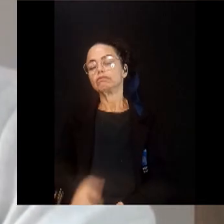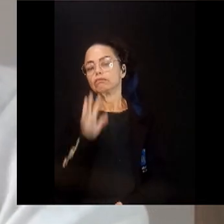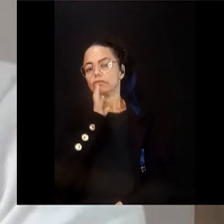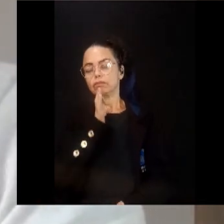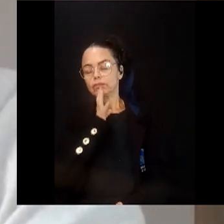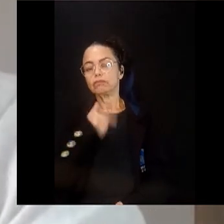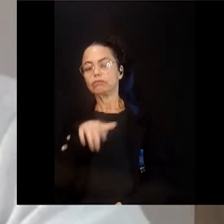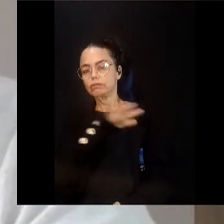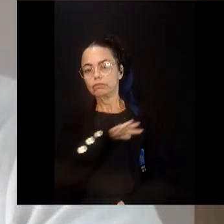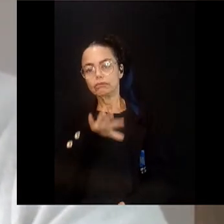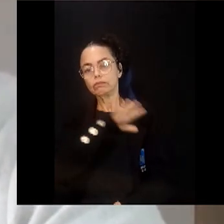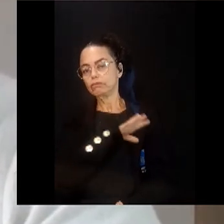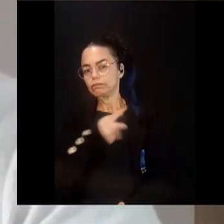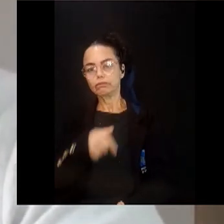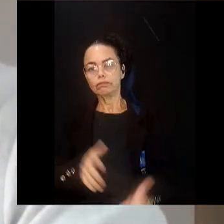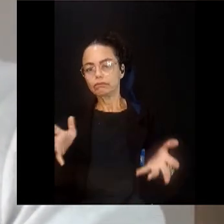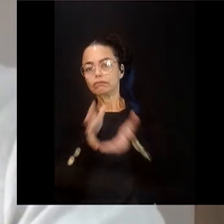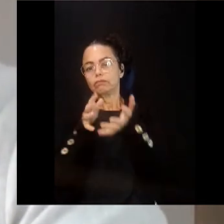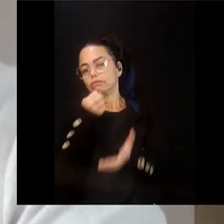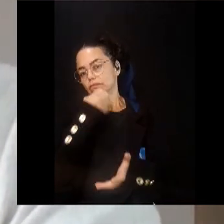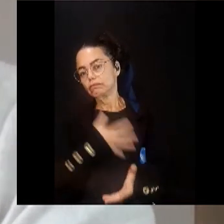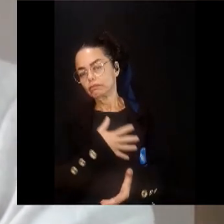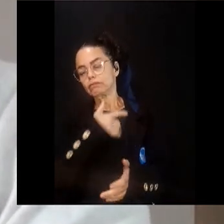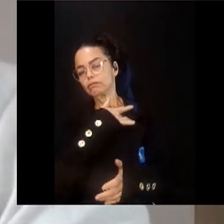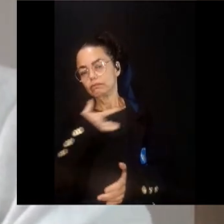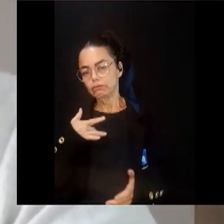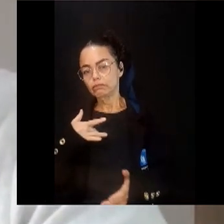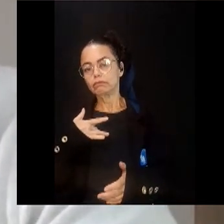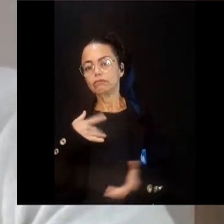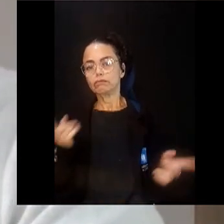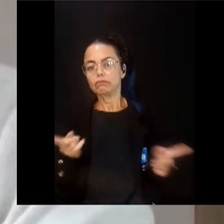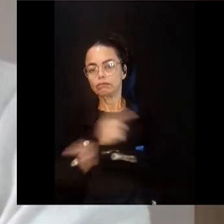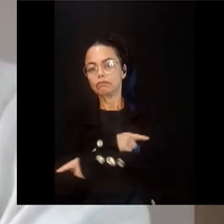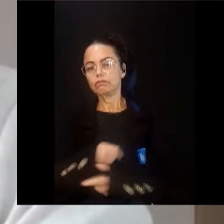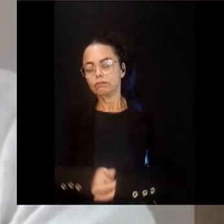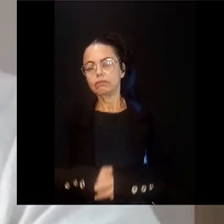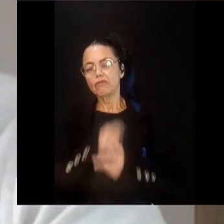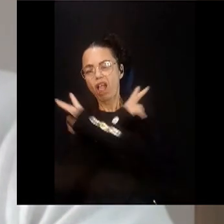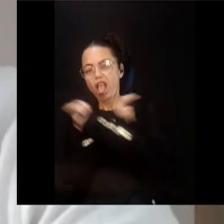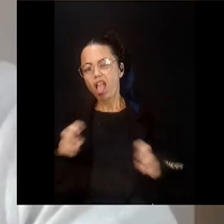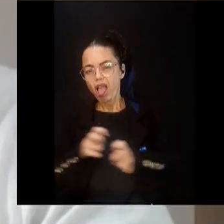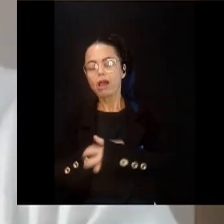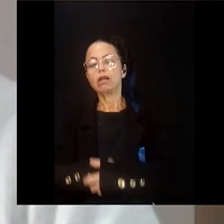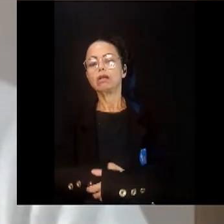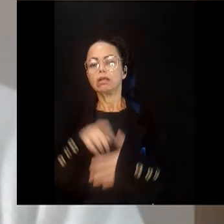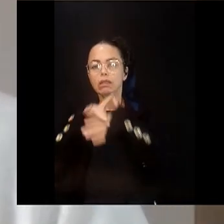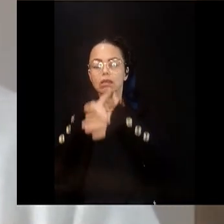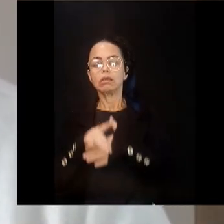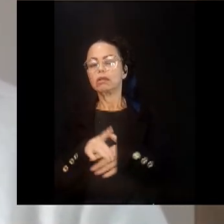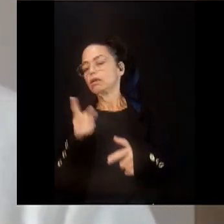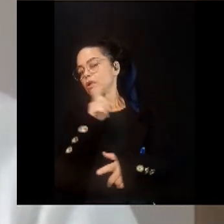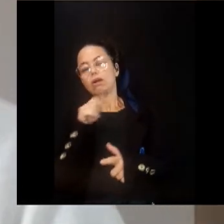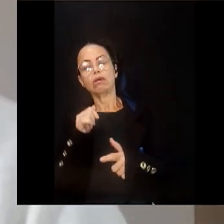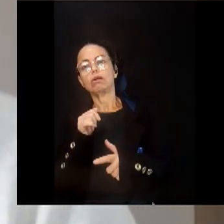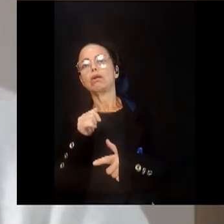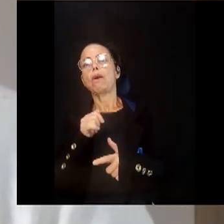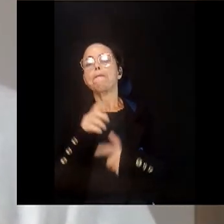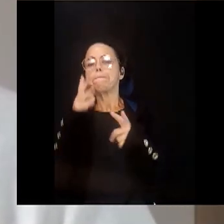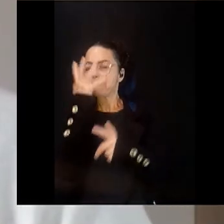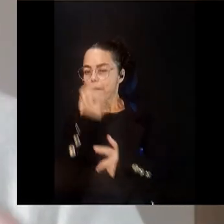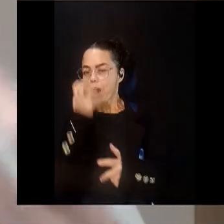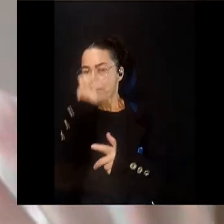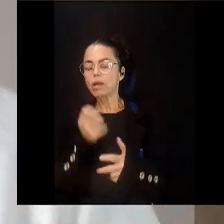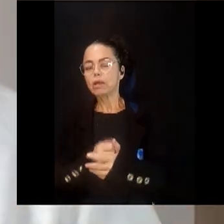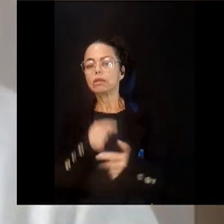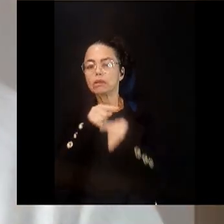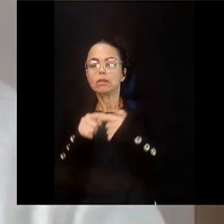não promove bem-estar, pelo contrário, é um ambiente tóxico, com lideranças despreparadas, que, enfim, tem ali metas inatingíveis,